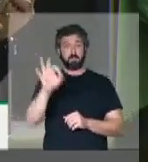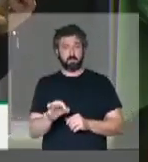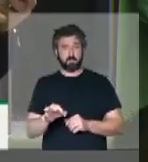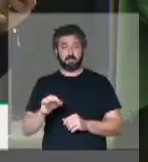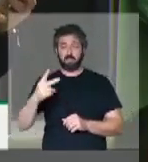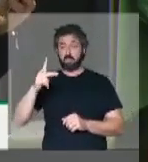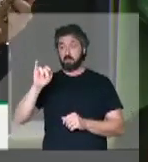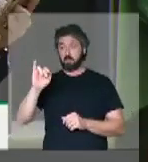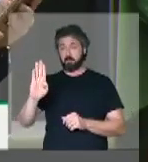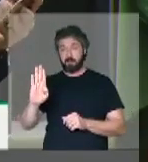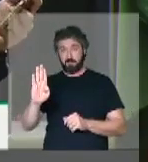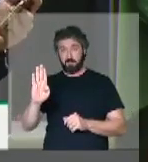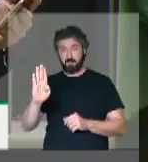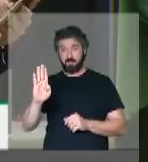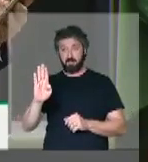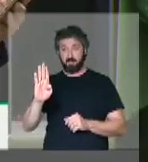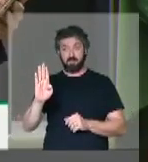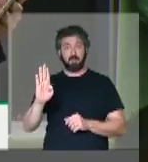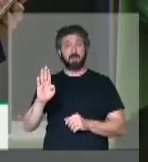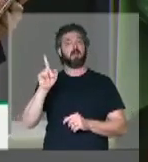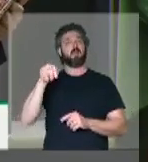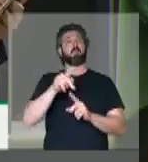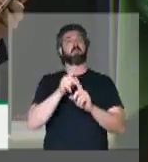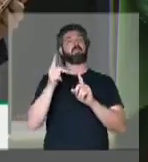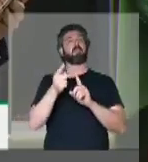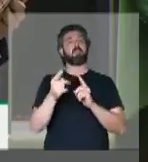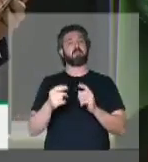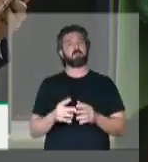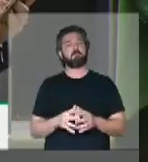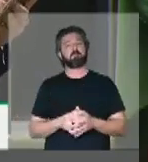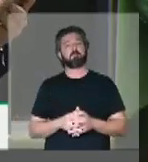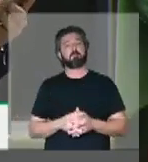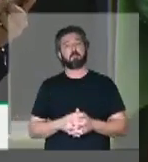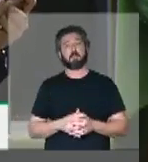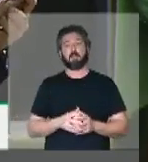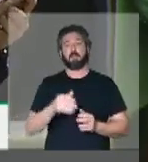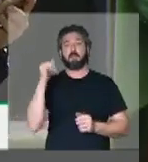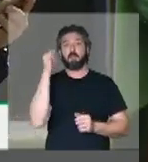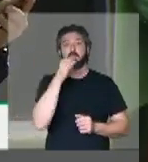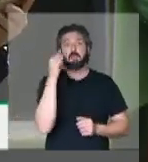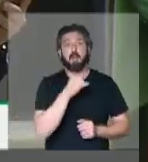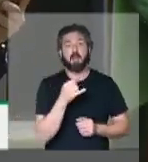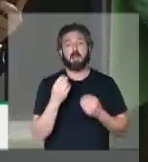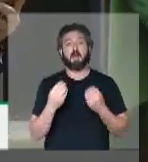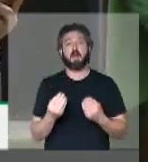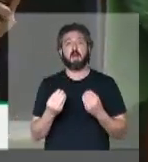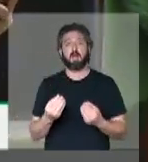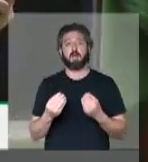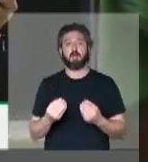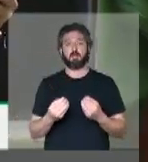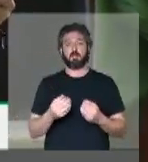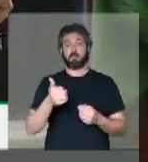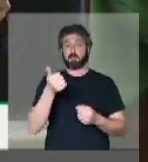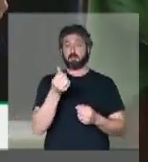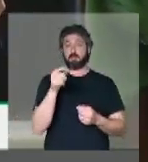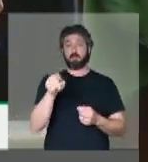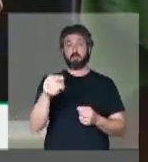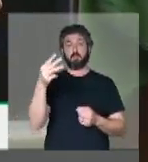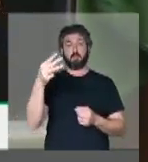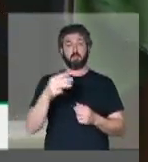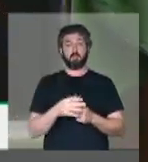16,3% do seu PIB com previdência. A Itália gasta